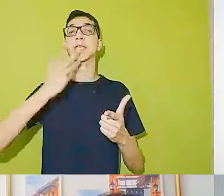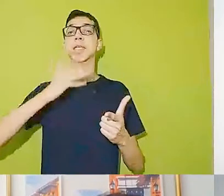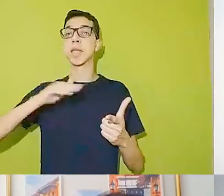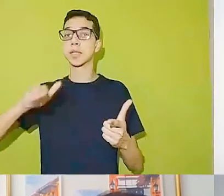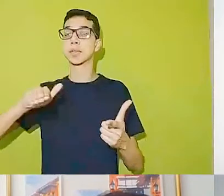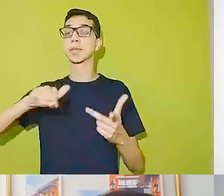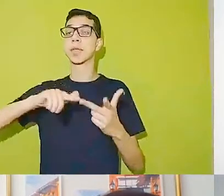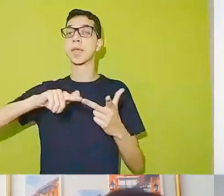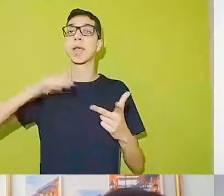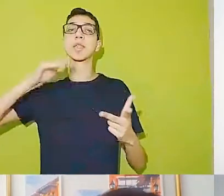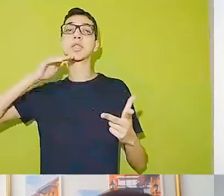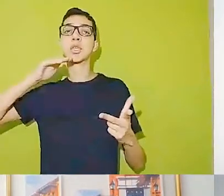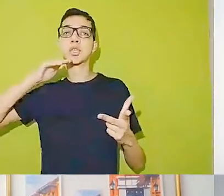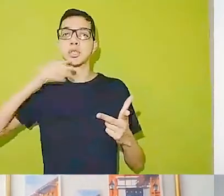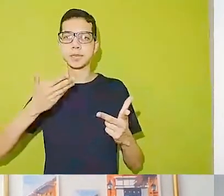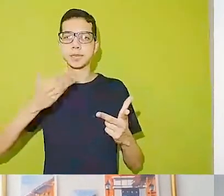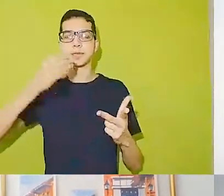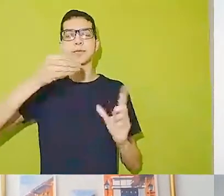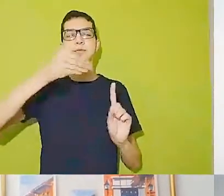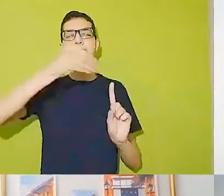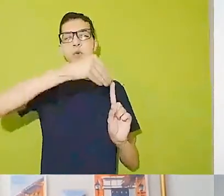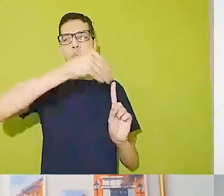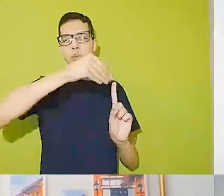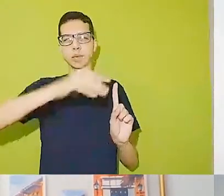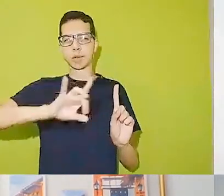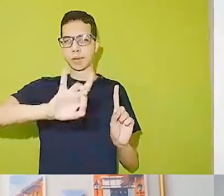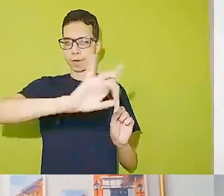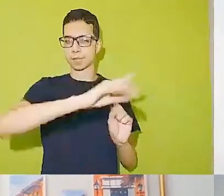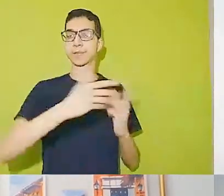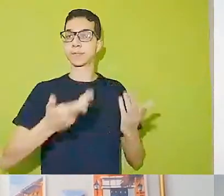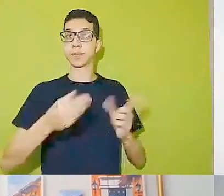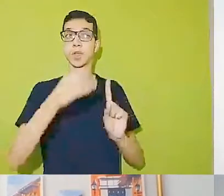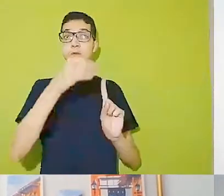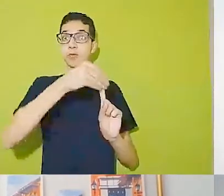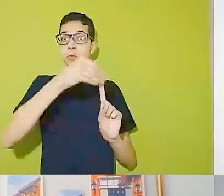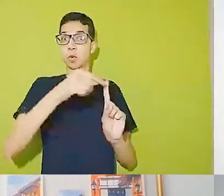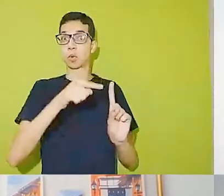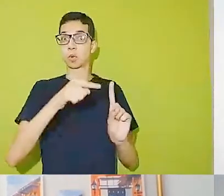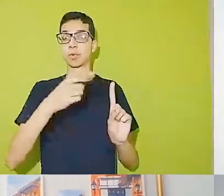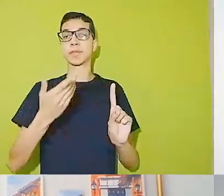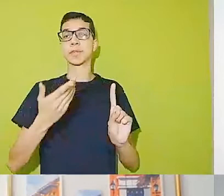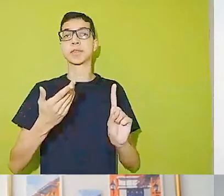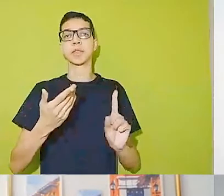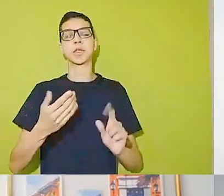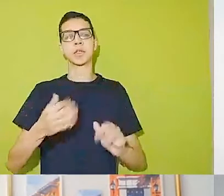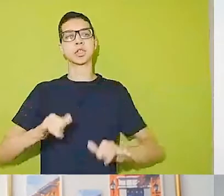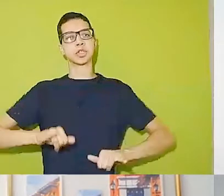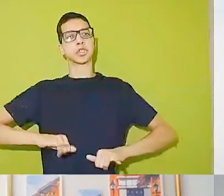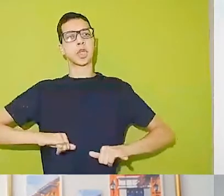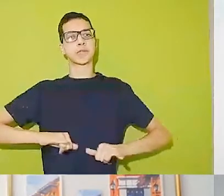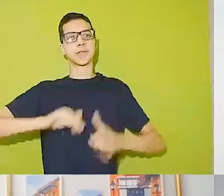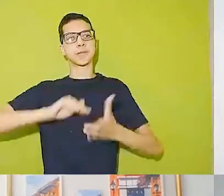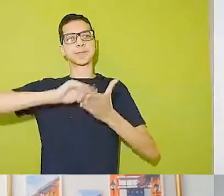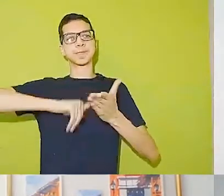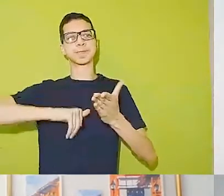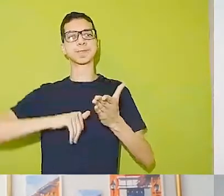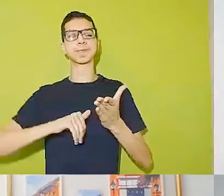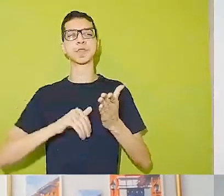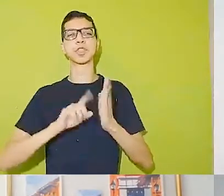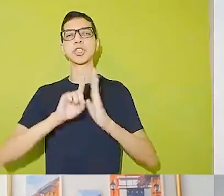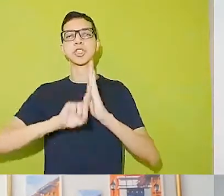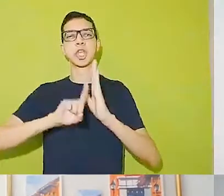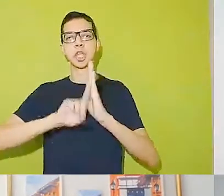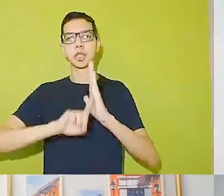e, em razão dessa vulnerabilidade, vão sofrer mais uma violação nesse ciclo de violação, que é a ruptura